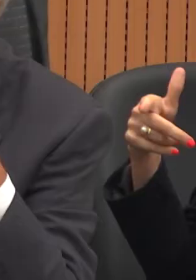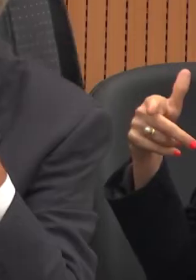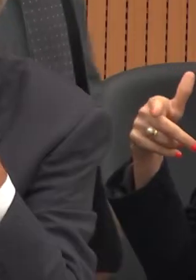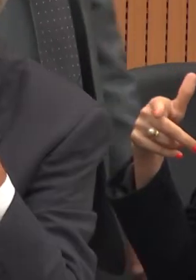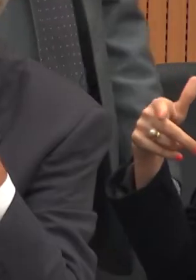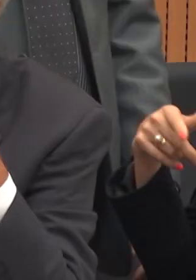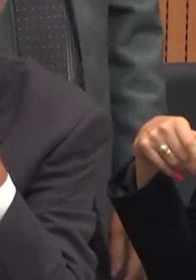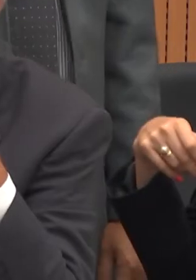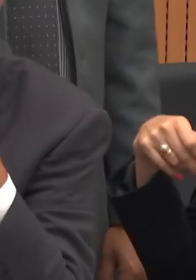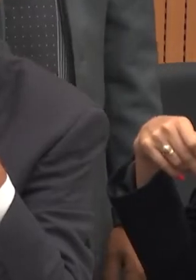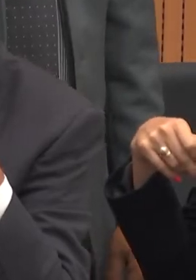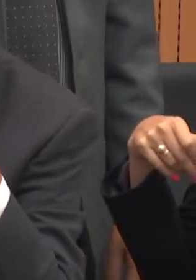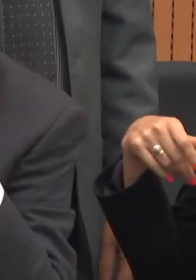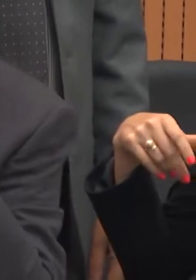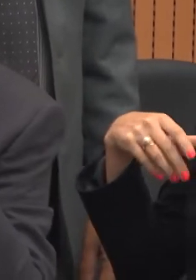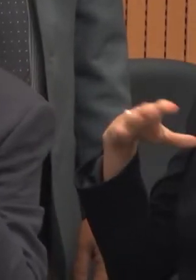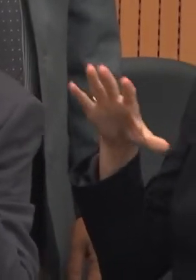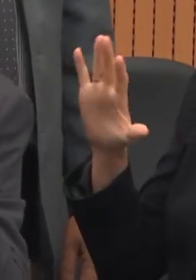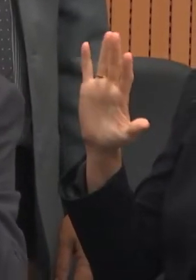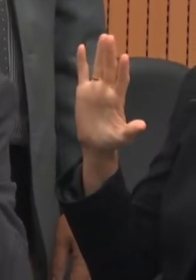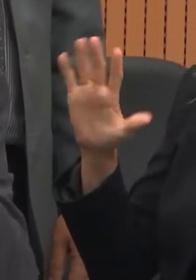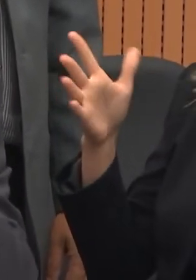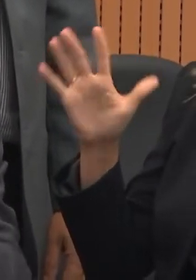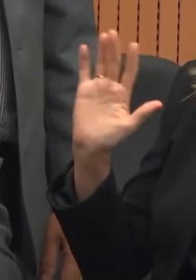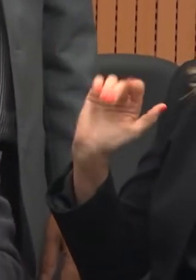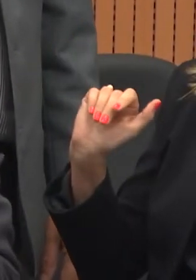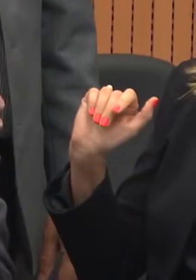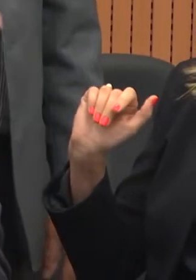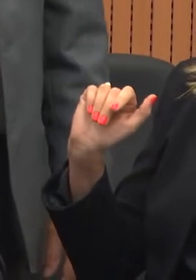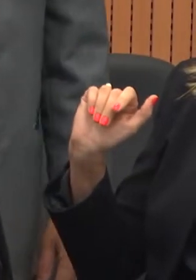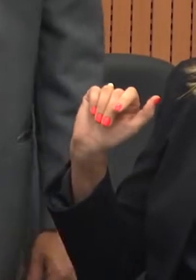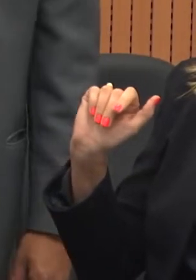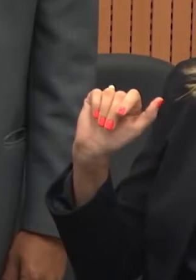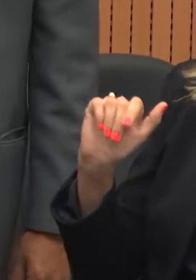Vereador Cirilo, consignar a presença, por gentileza.